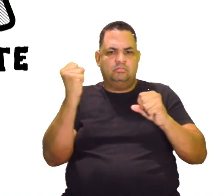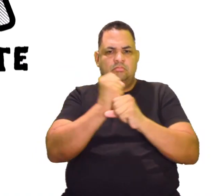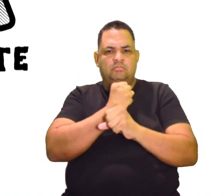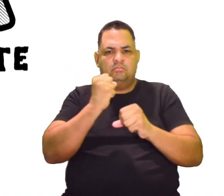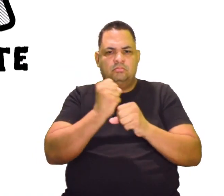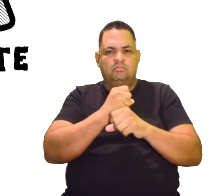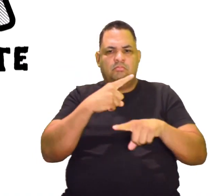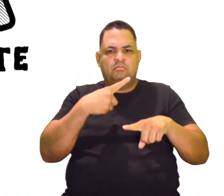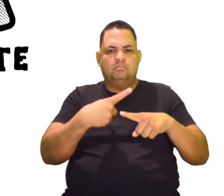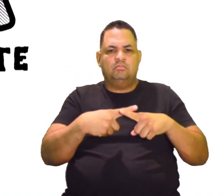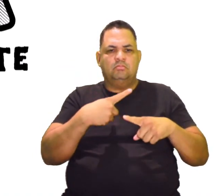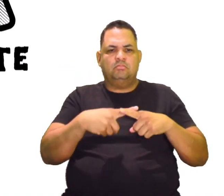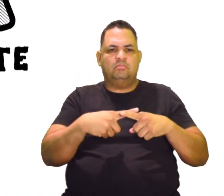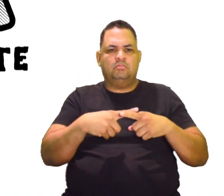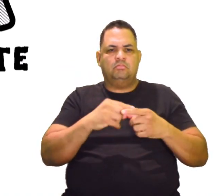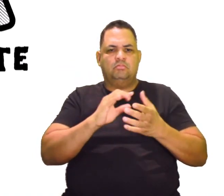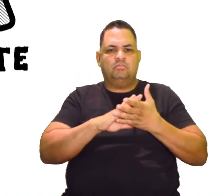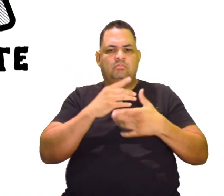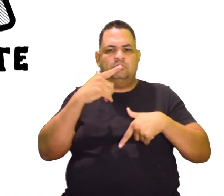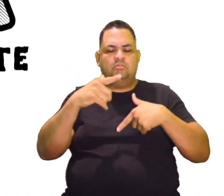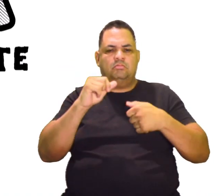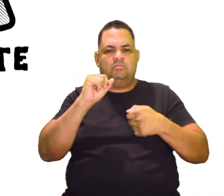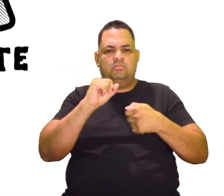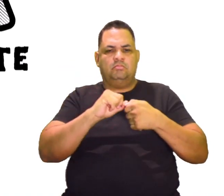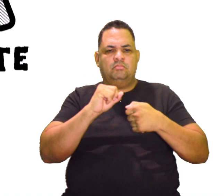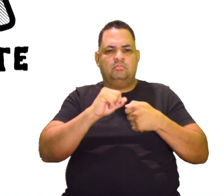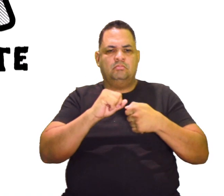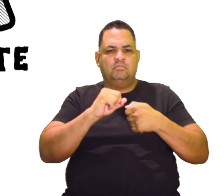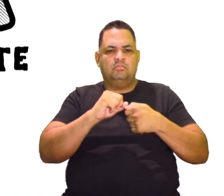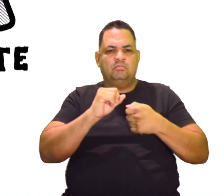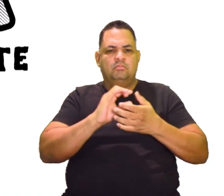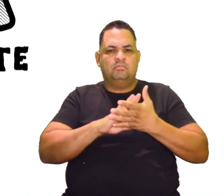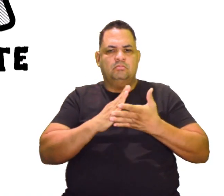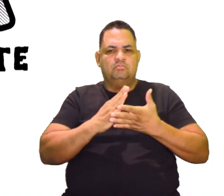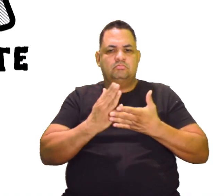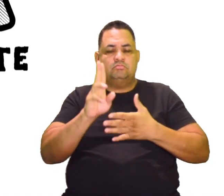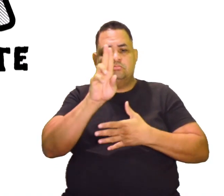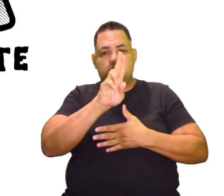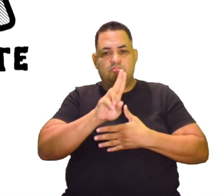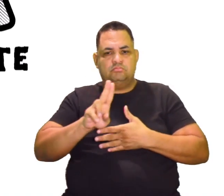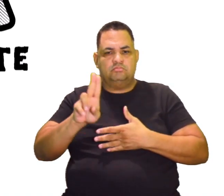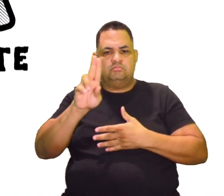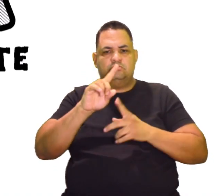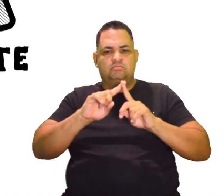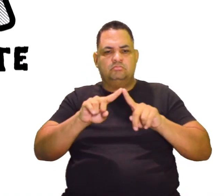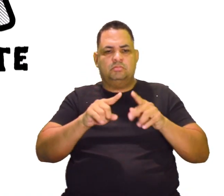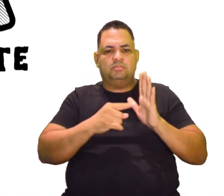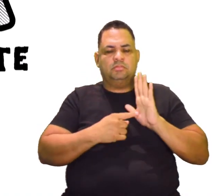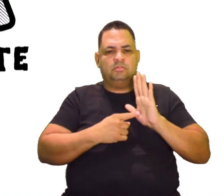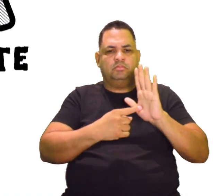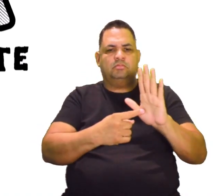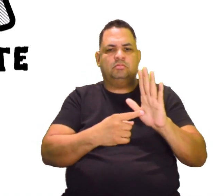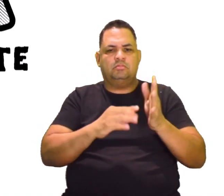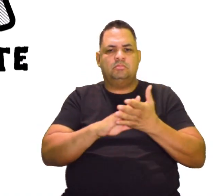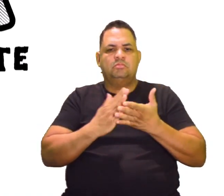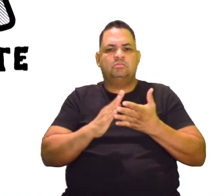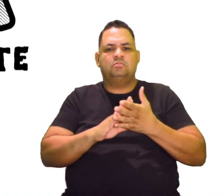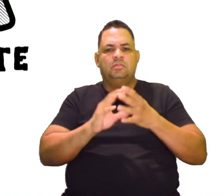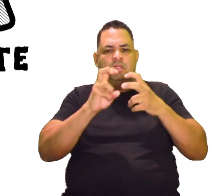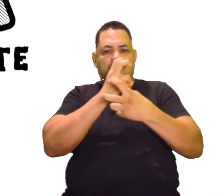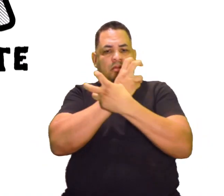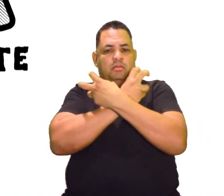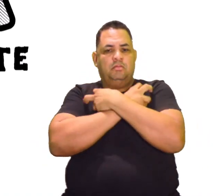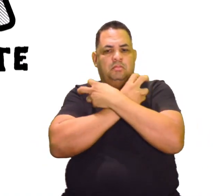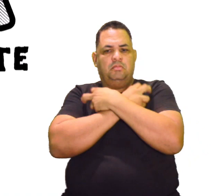porque eram feitas para o propósito funcionais, mas também para demonstrar grandiosidade. Os faraós deixou isso bem claro,